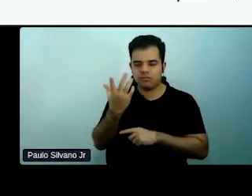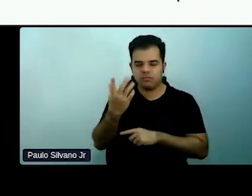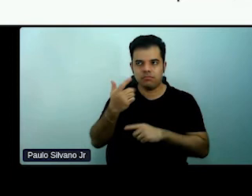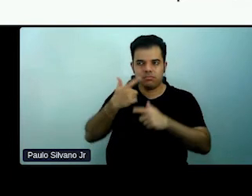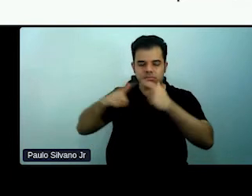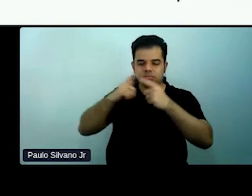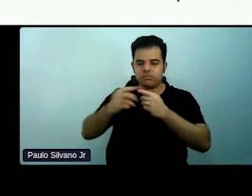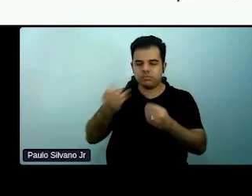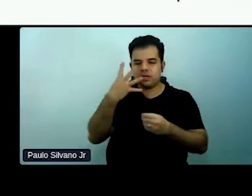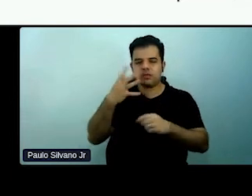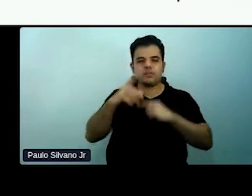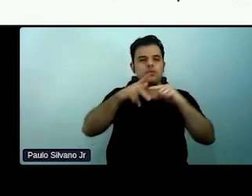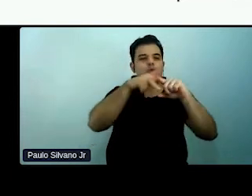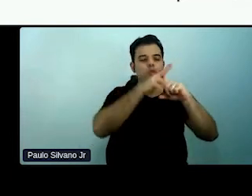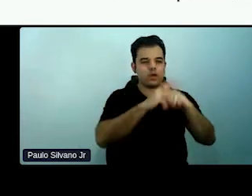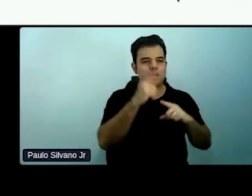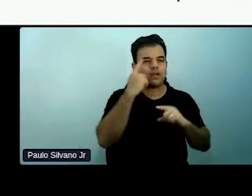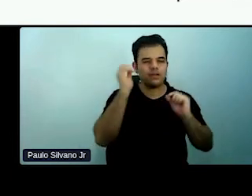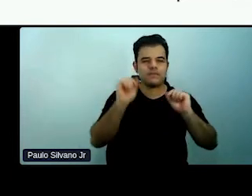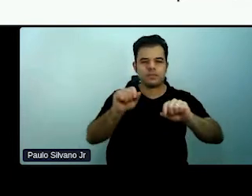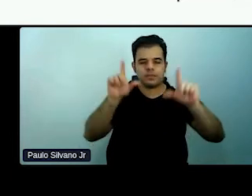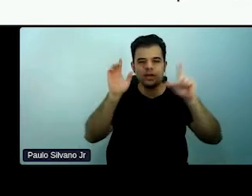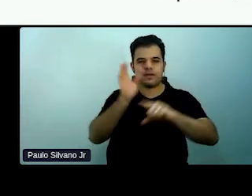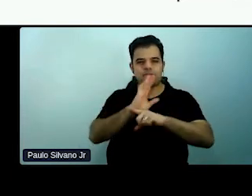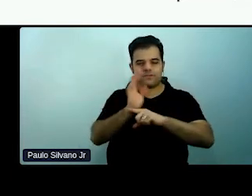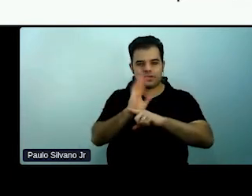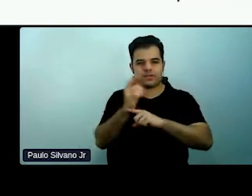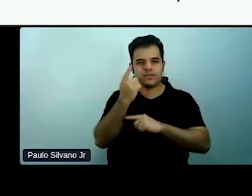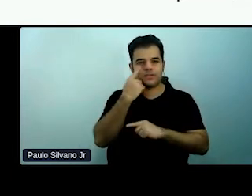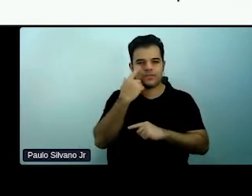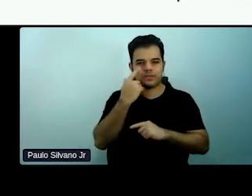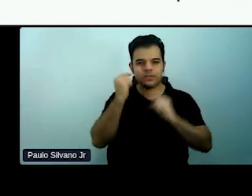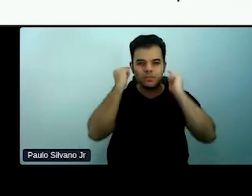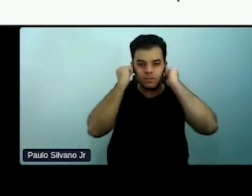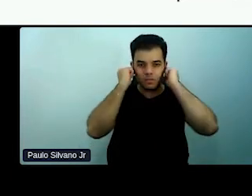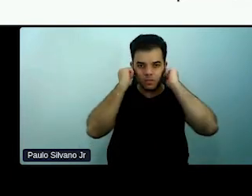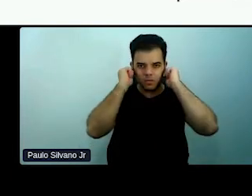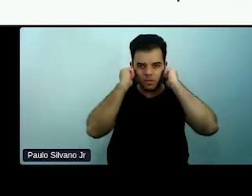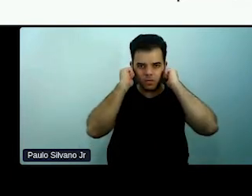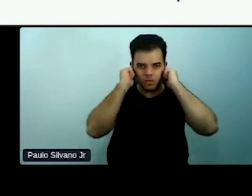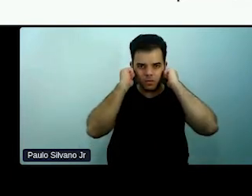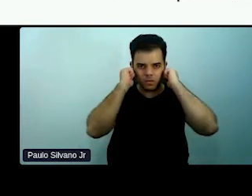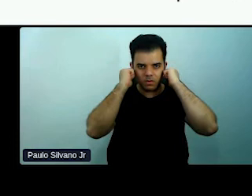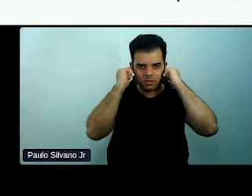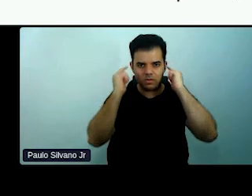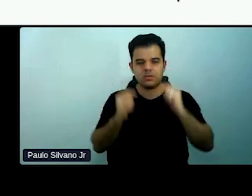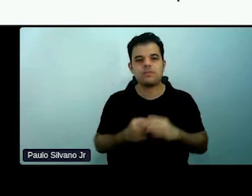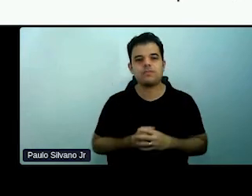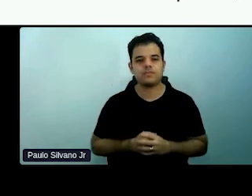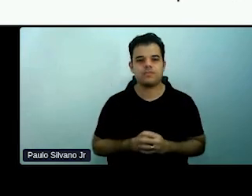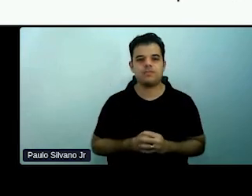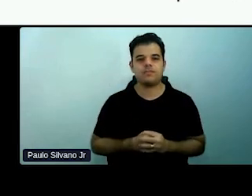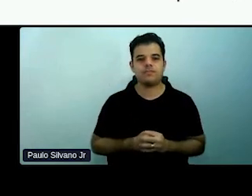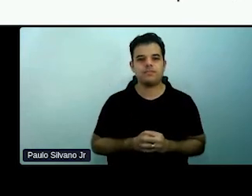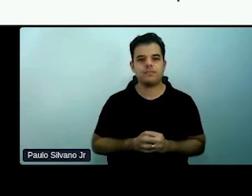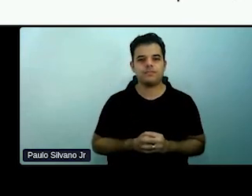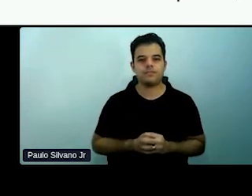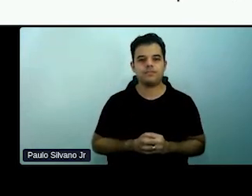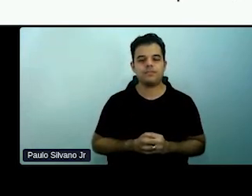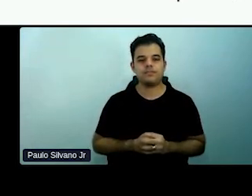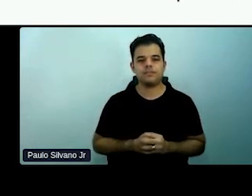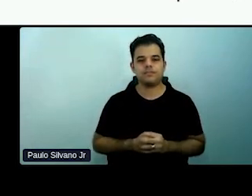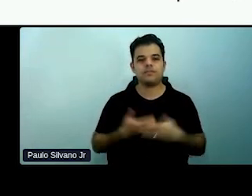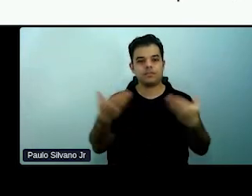foi aplicada. Roda aí, dedinho. Marcado. Interromper gravação. Negociar. Estou na tela revisão